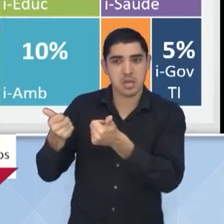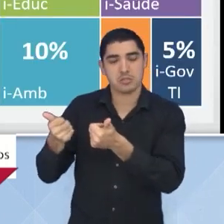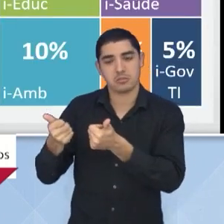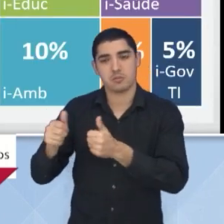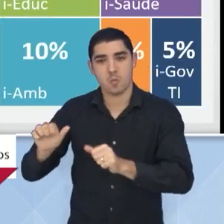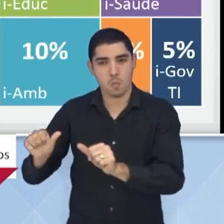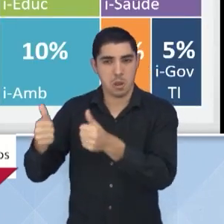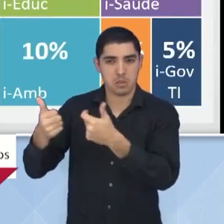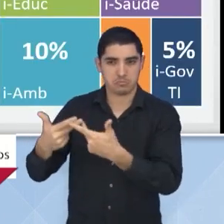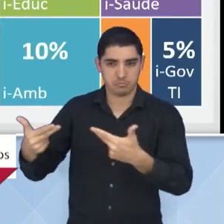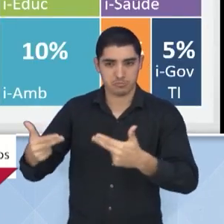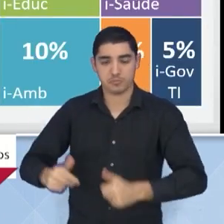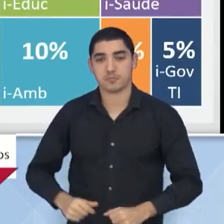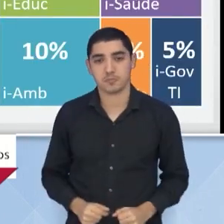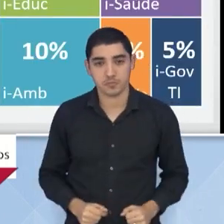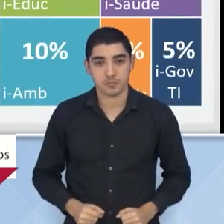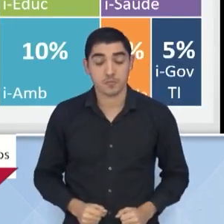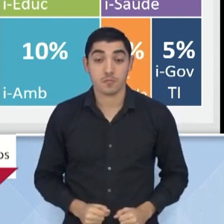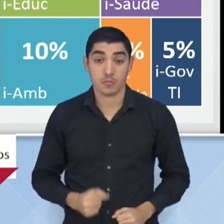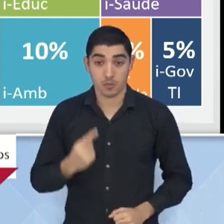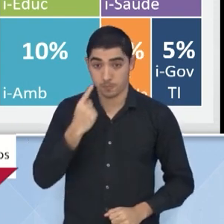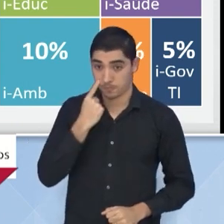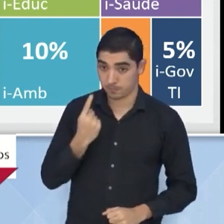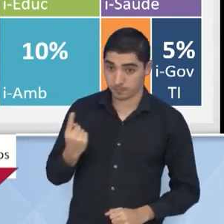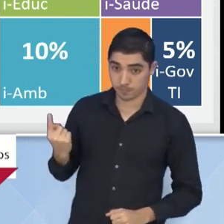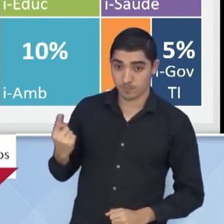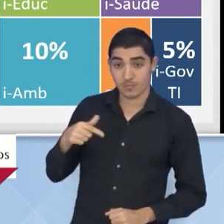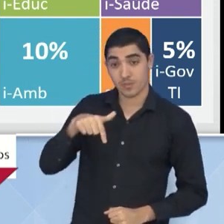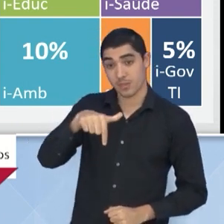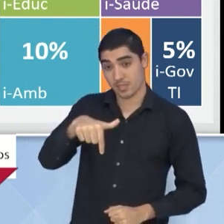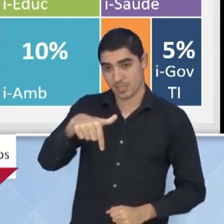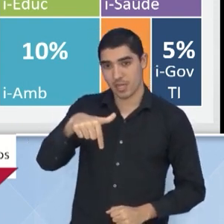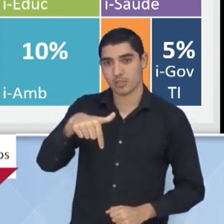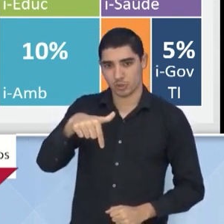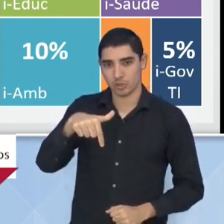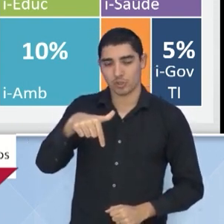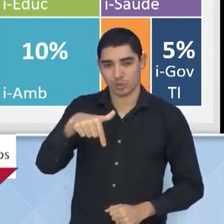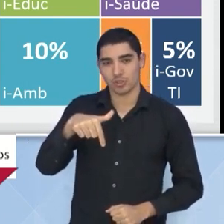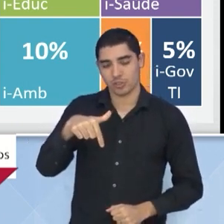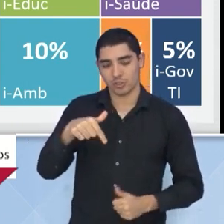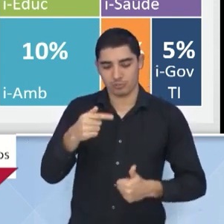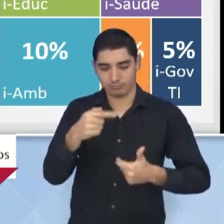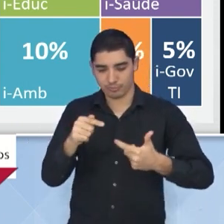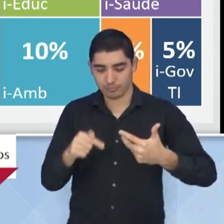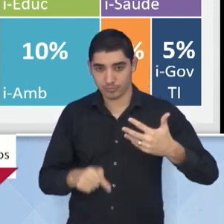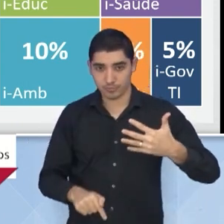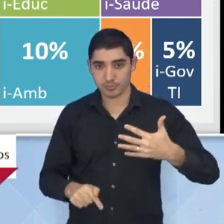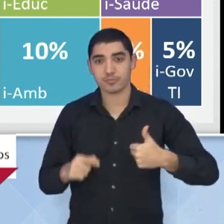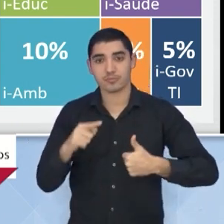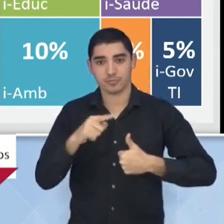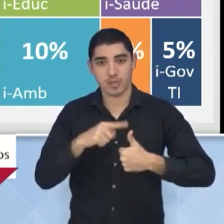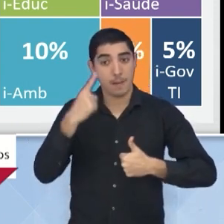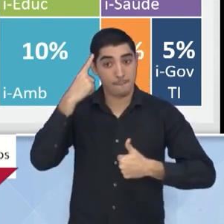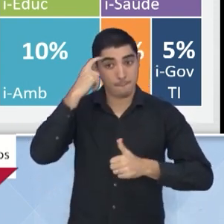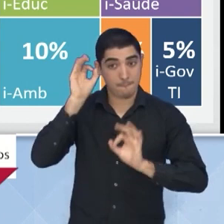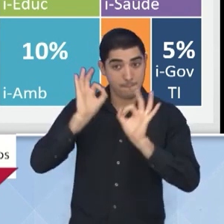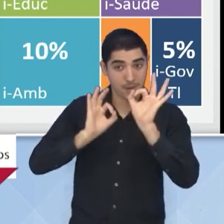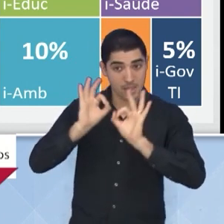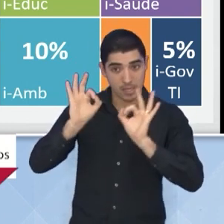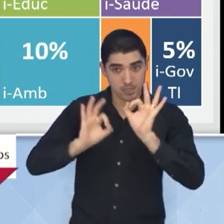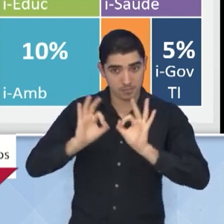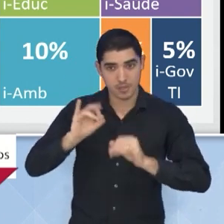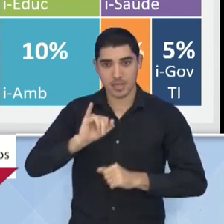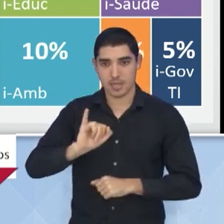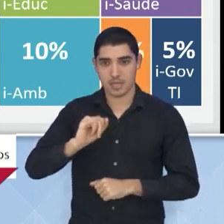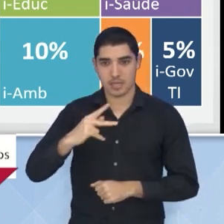município bem Essas são as sete dimensões do iegm temos aí a a dimensão do planejamento e